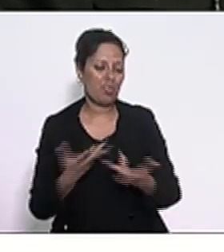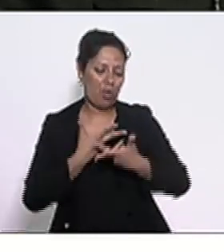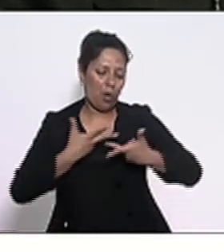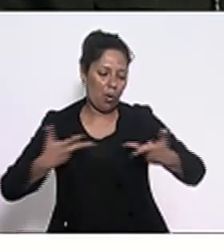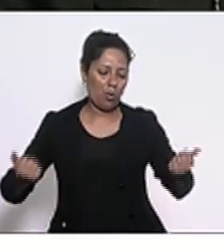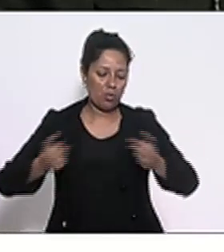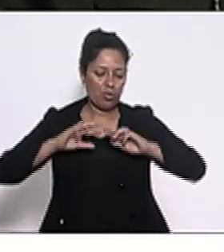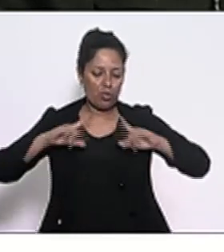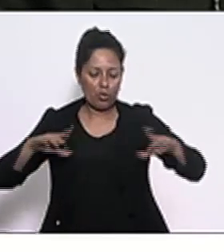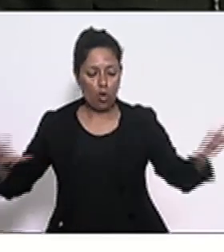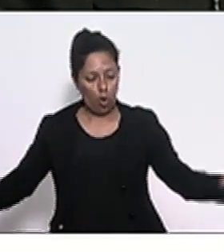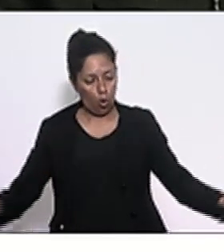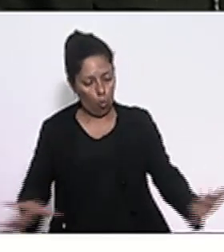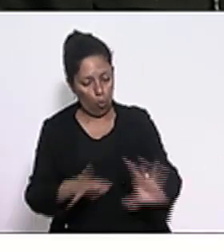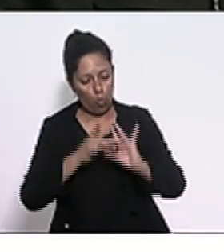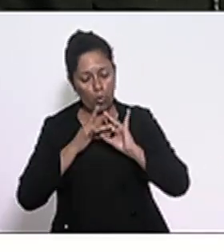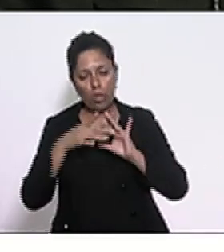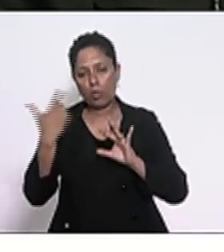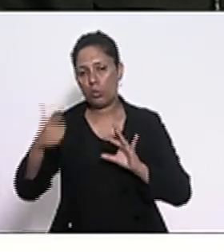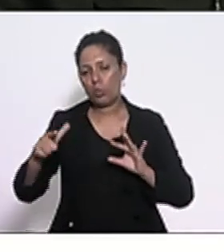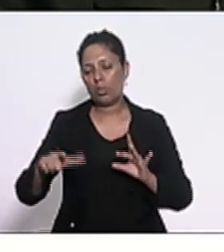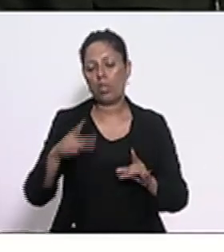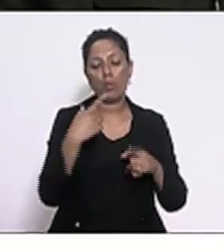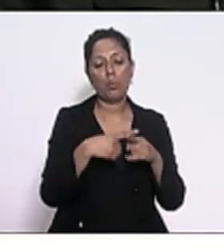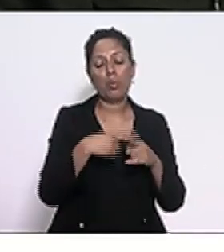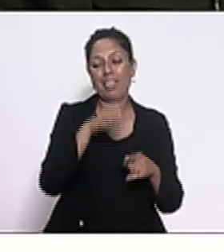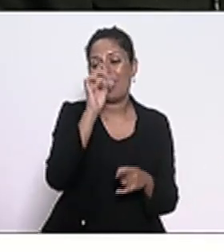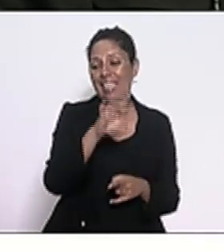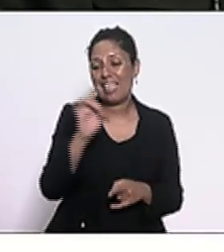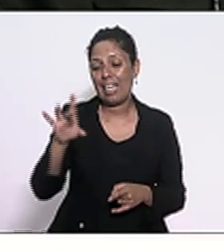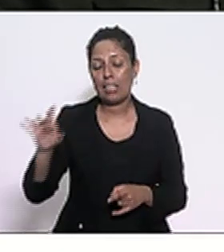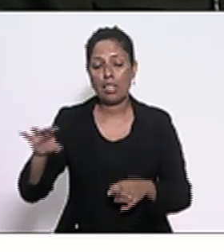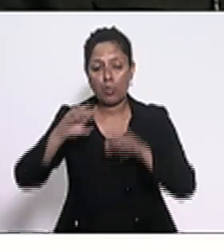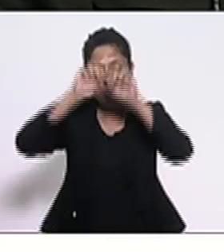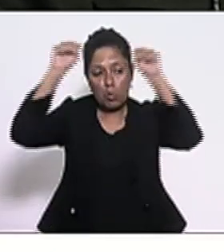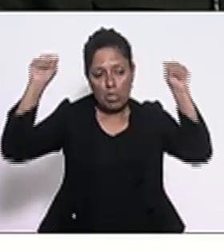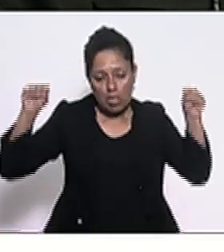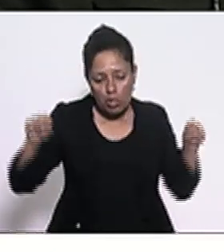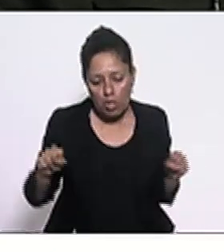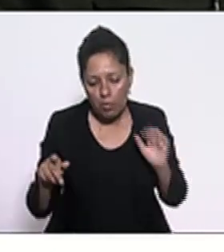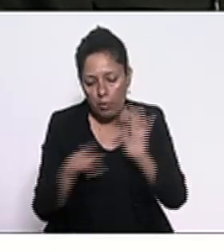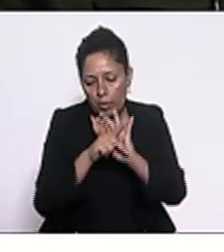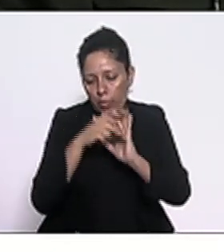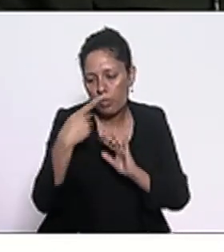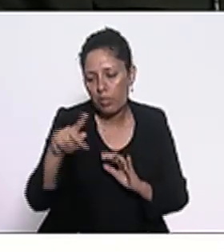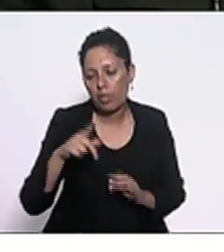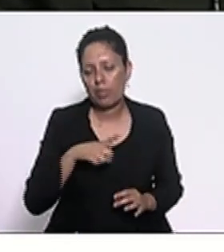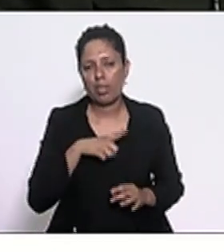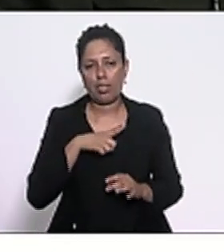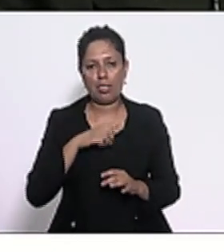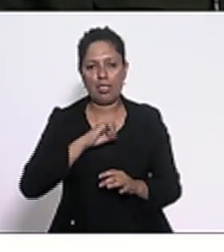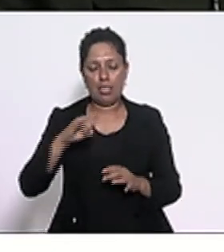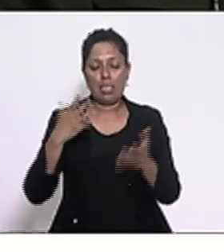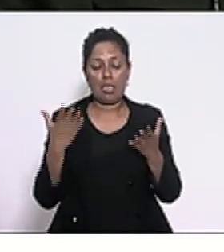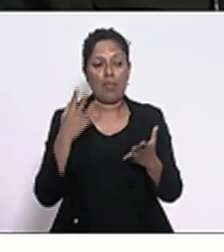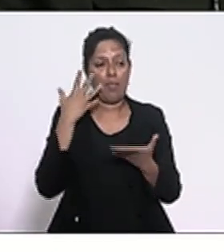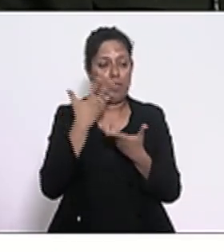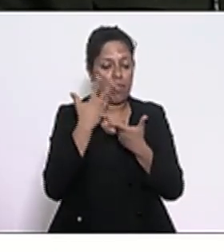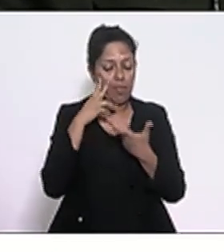não tem a integração necessária. Para olhar os dados do Estado, tem que integrar todos os